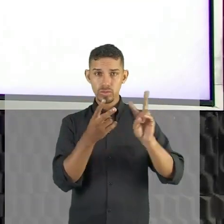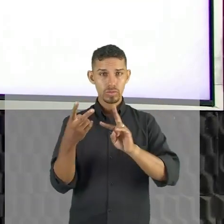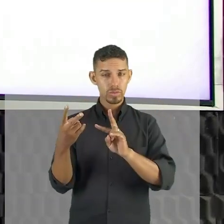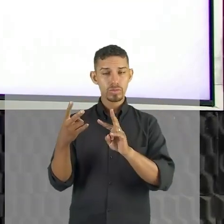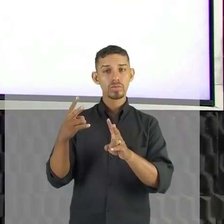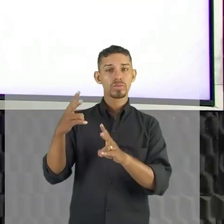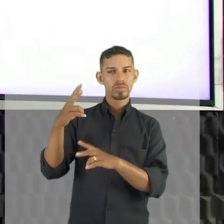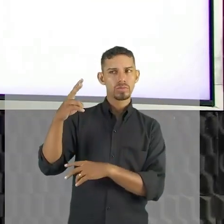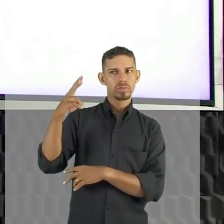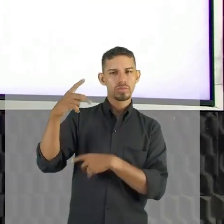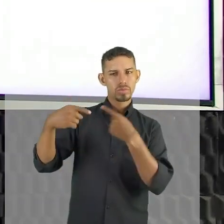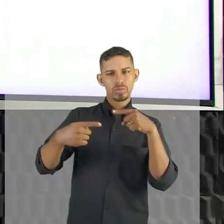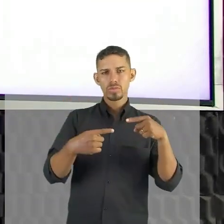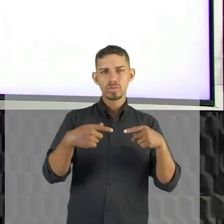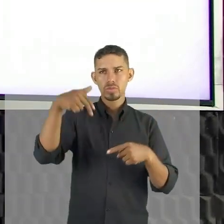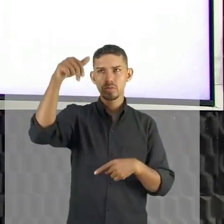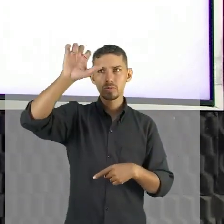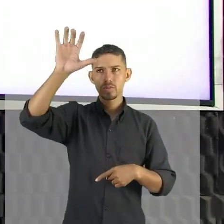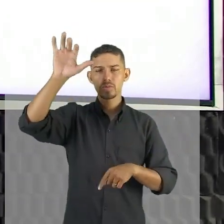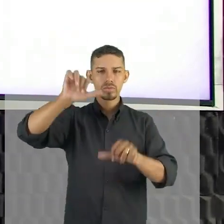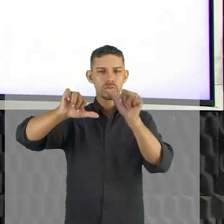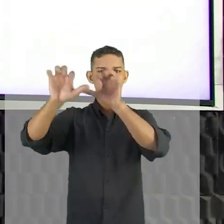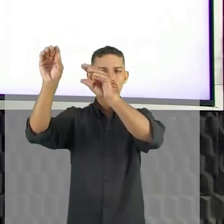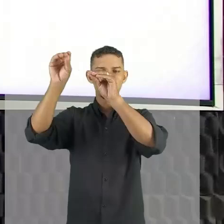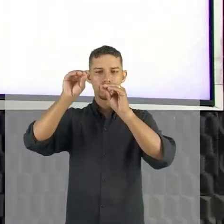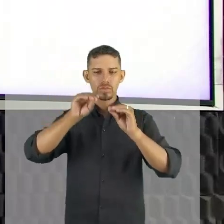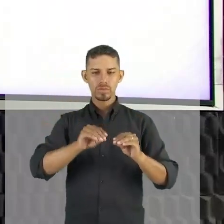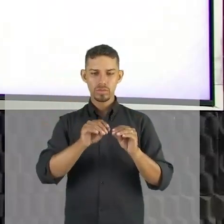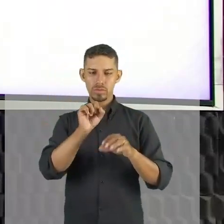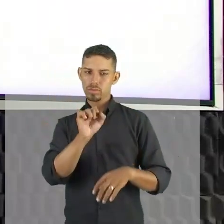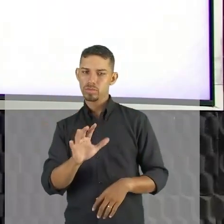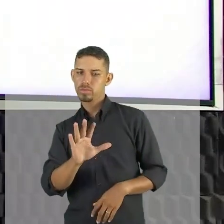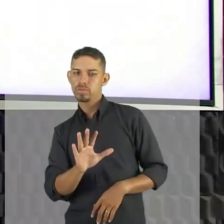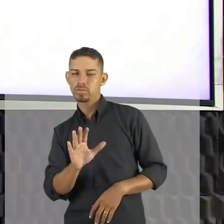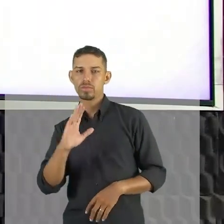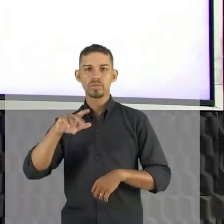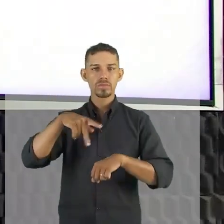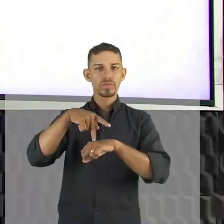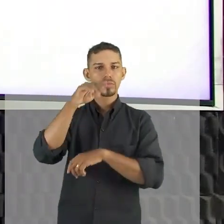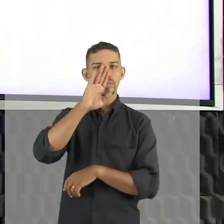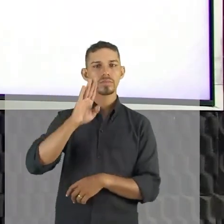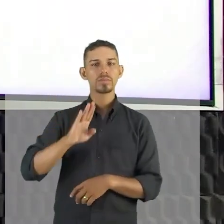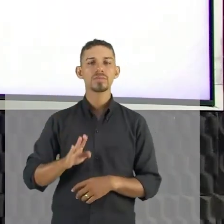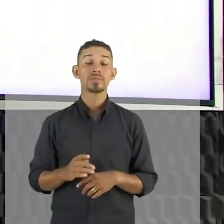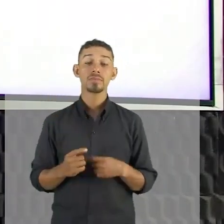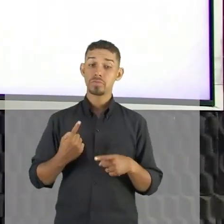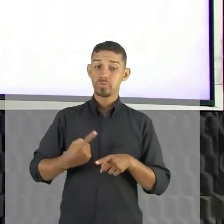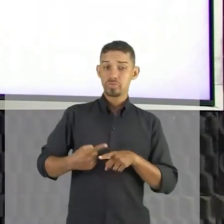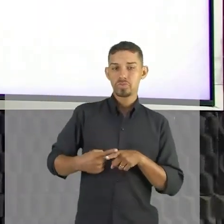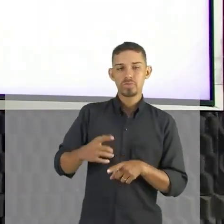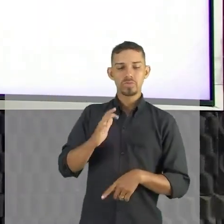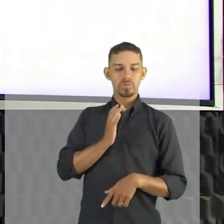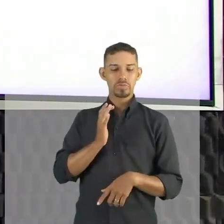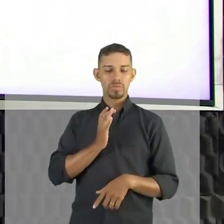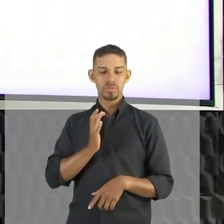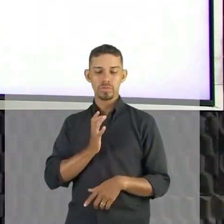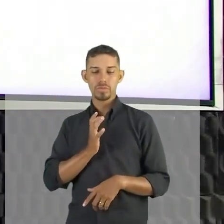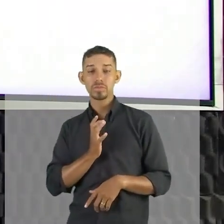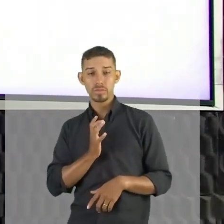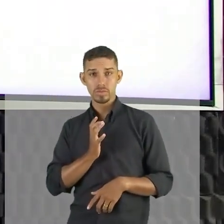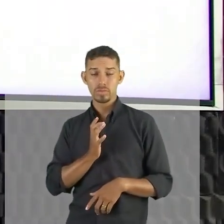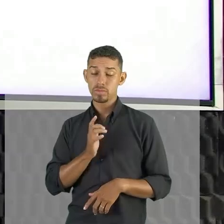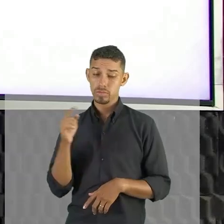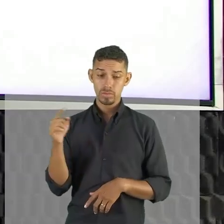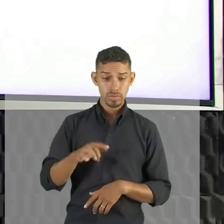político e cultural brasileiro do atual Nordeste para o Centro-Sul do país, exatamente por conta dos barões do café